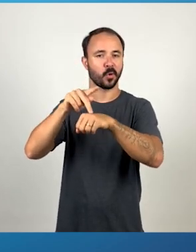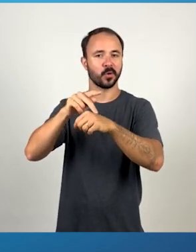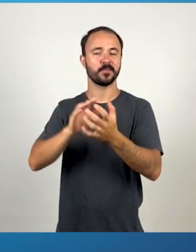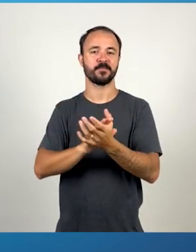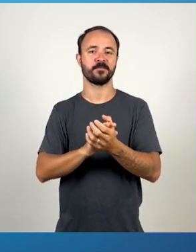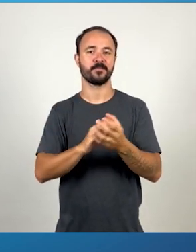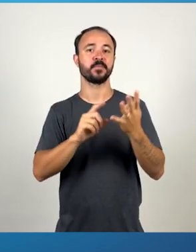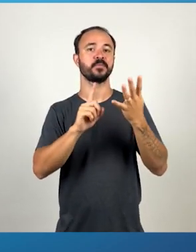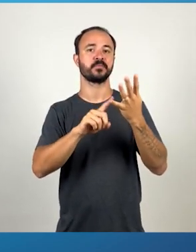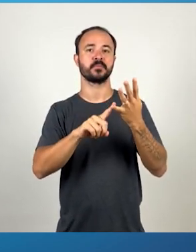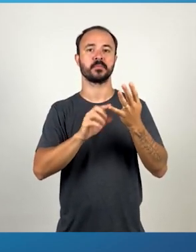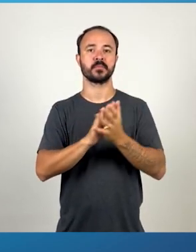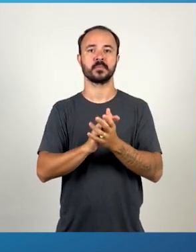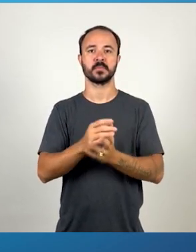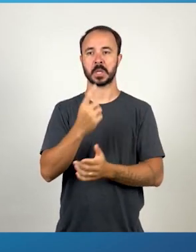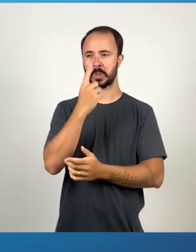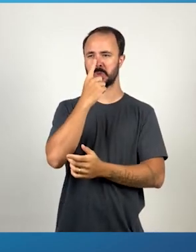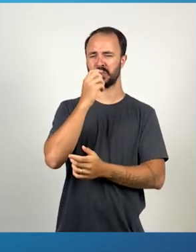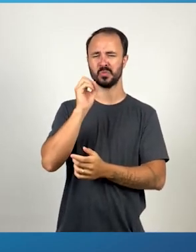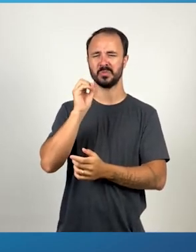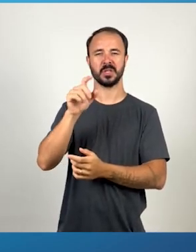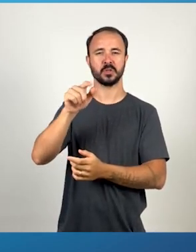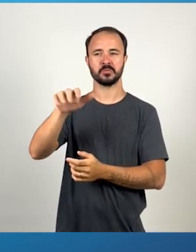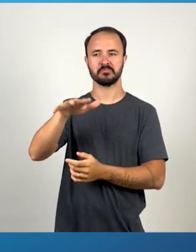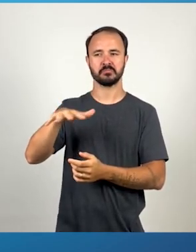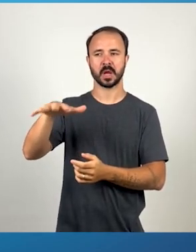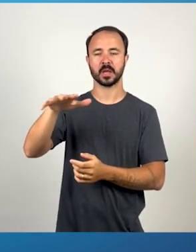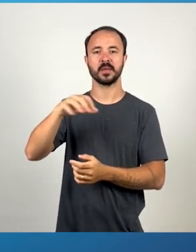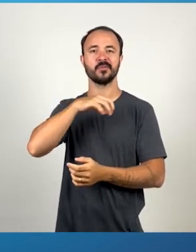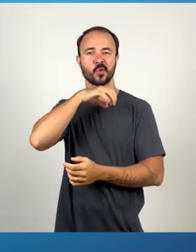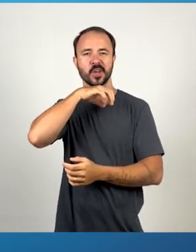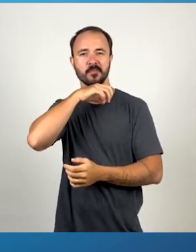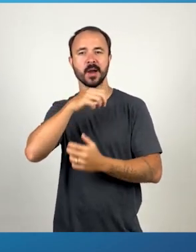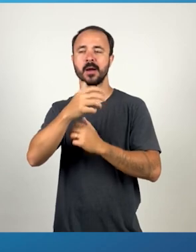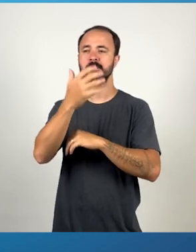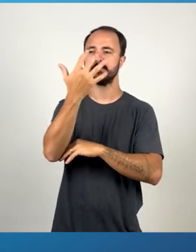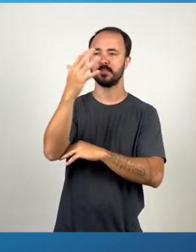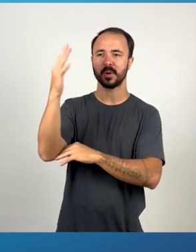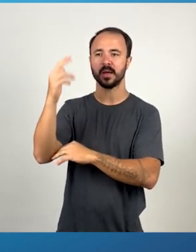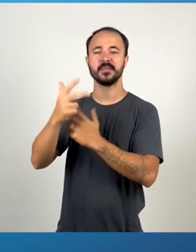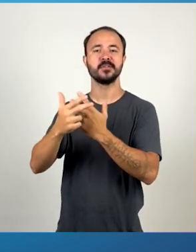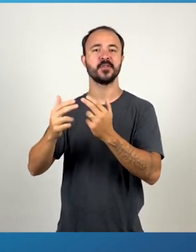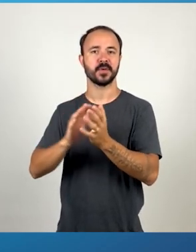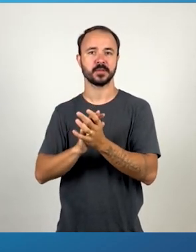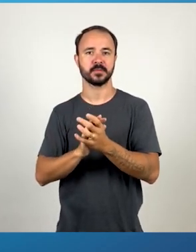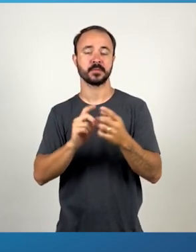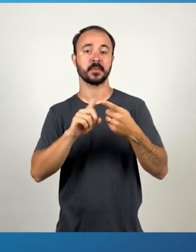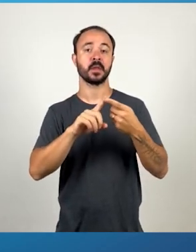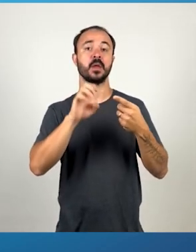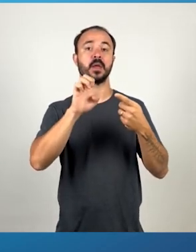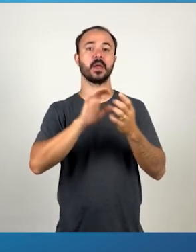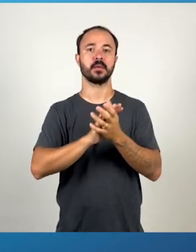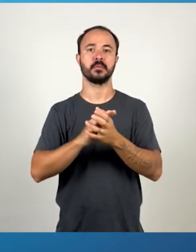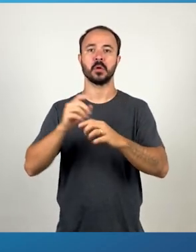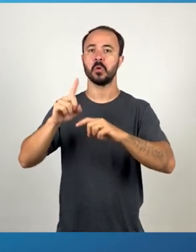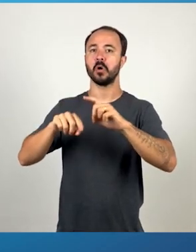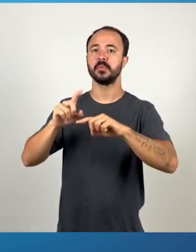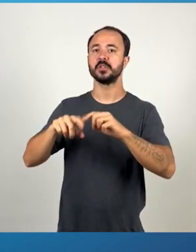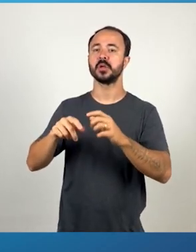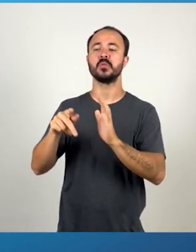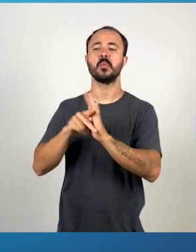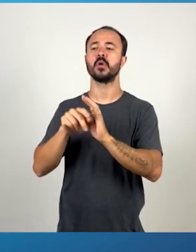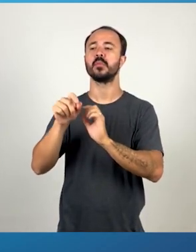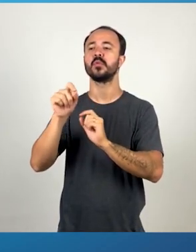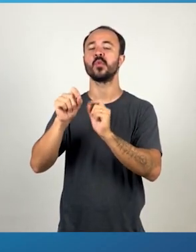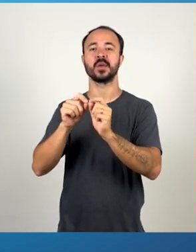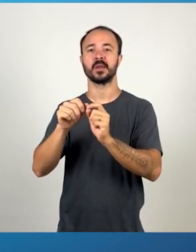Letra D, resíduos orgânicos oriundos da decomposição de animais e plantas. E a letra E, materiais